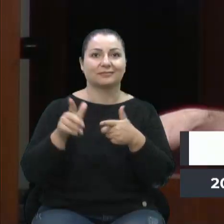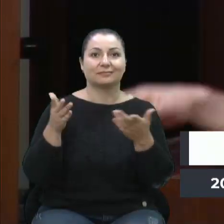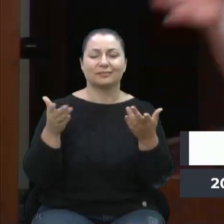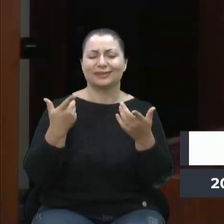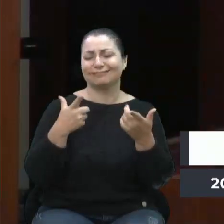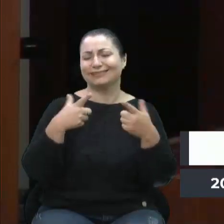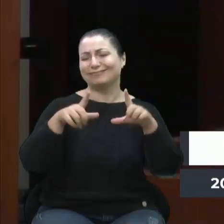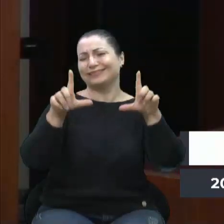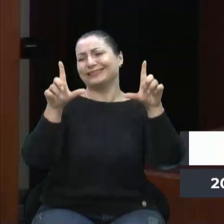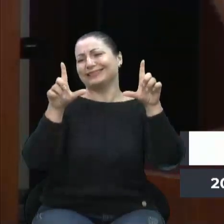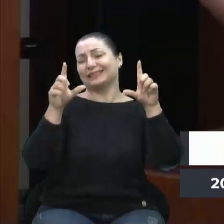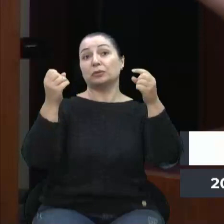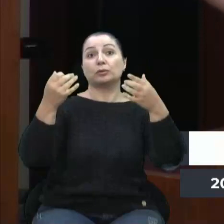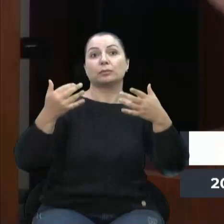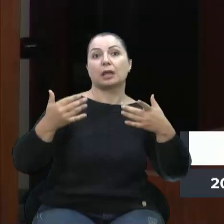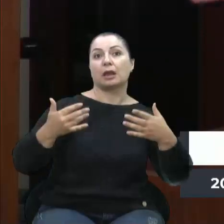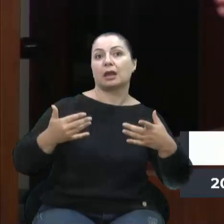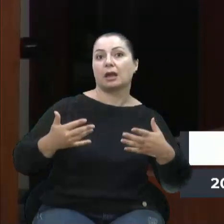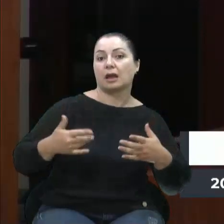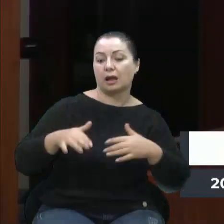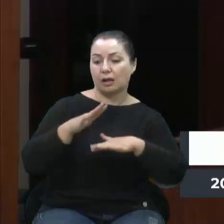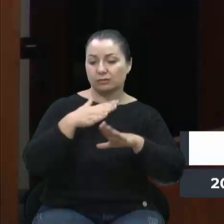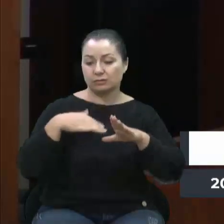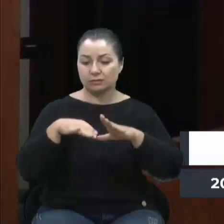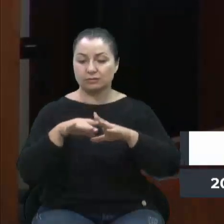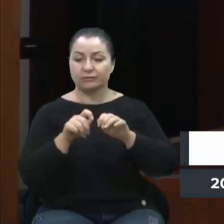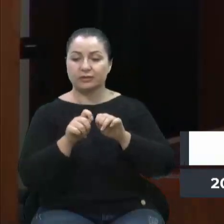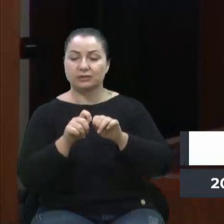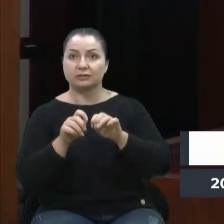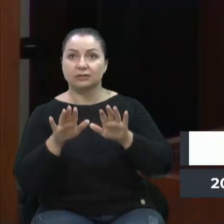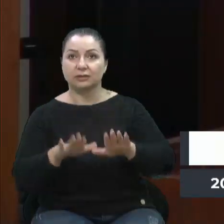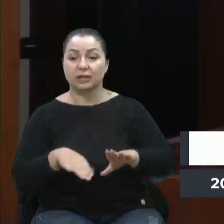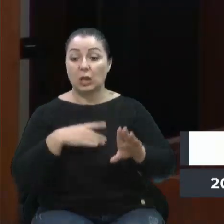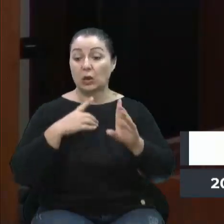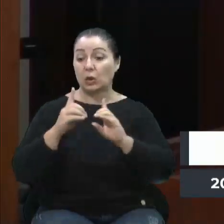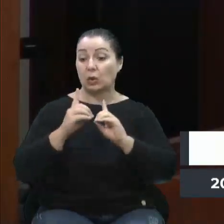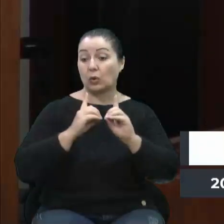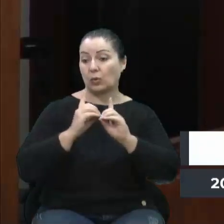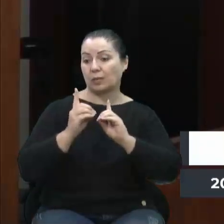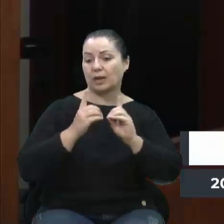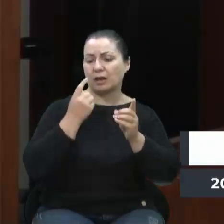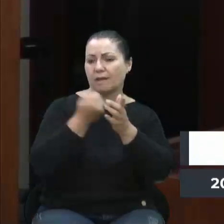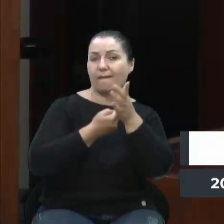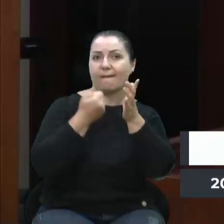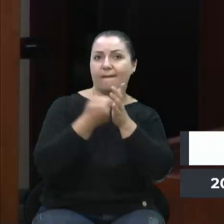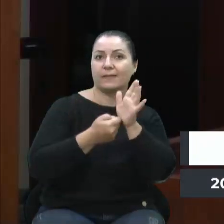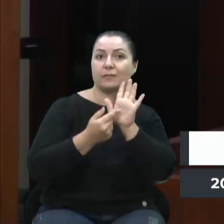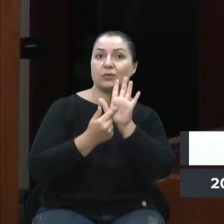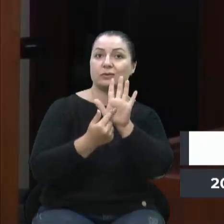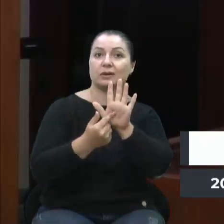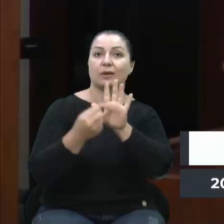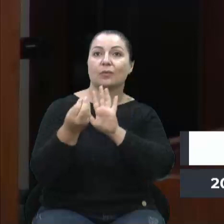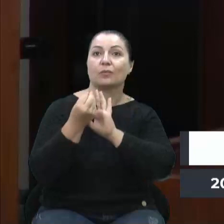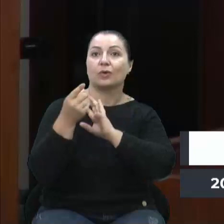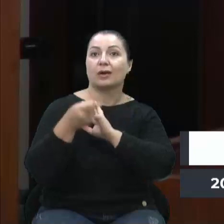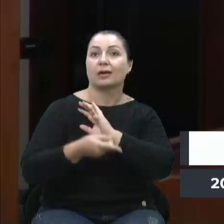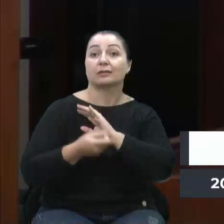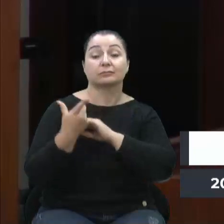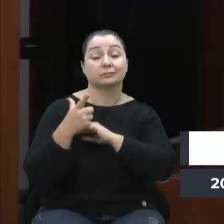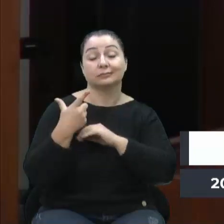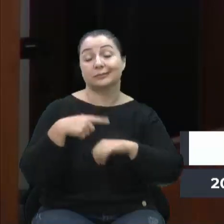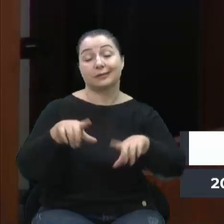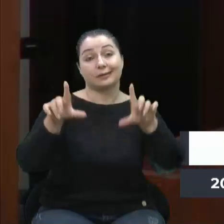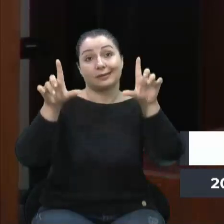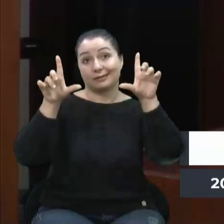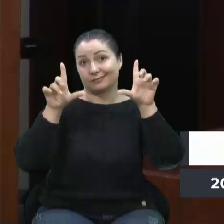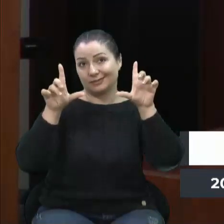mídia. Tu explicar tudo isso que eu estou fazendo aqui, didaticamente, tentando mostrar como é que é, não dá mídia. Aí nós